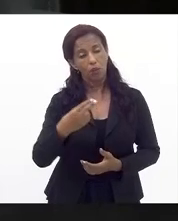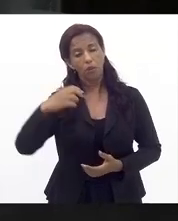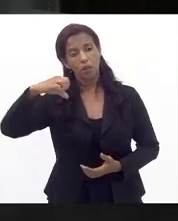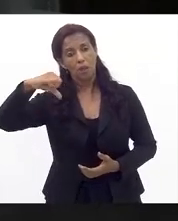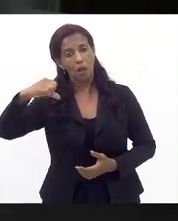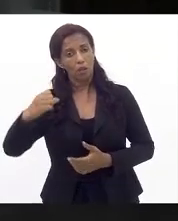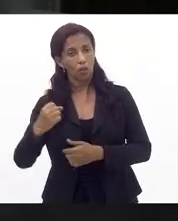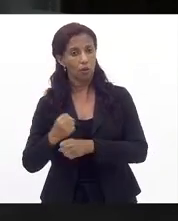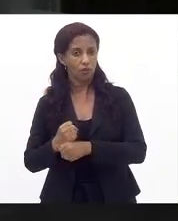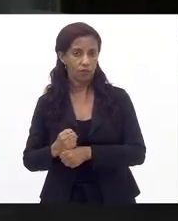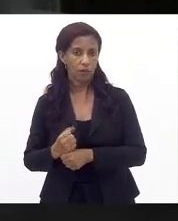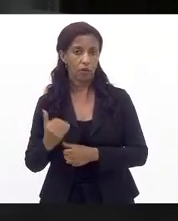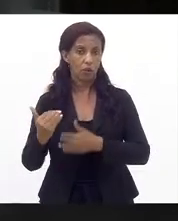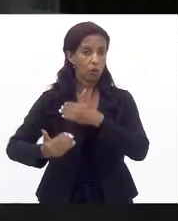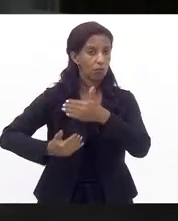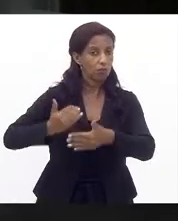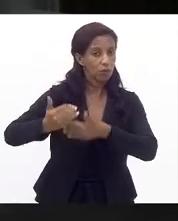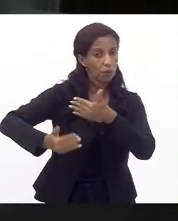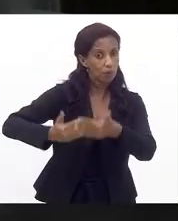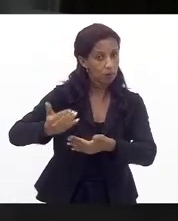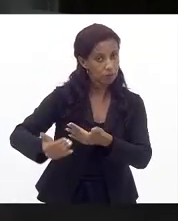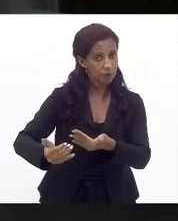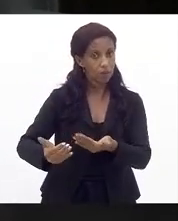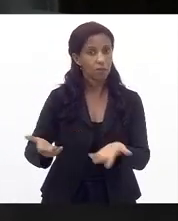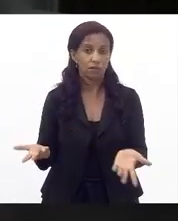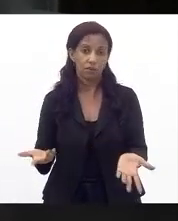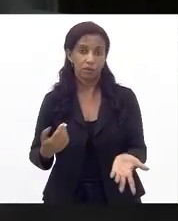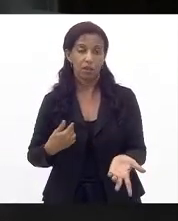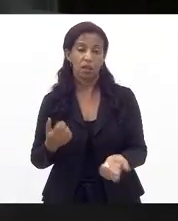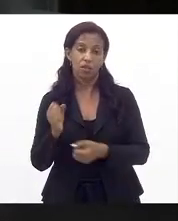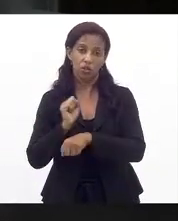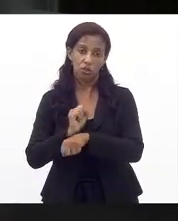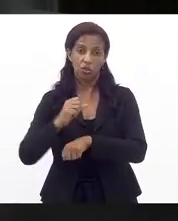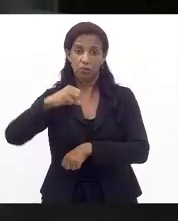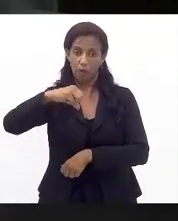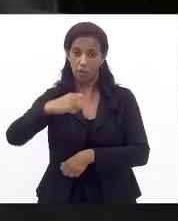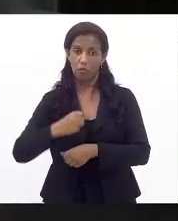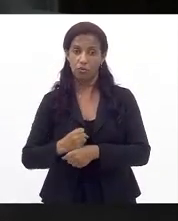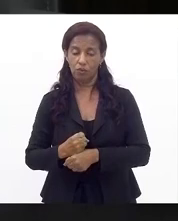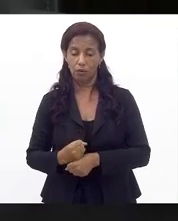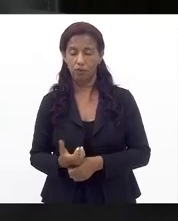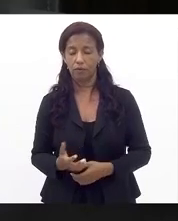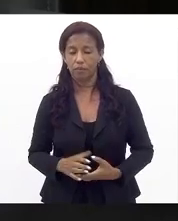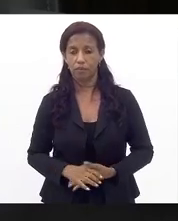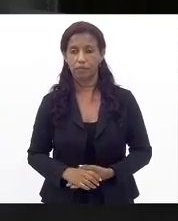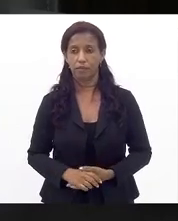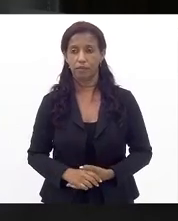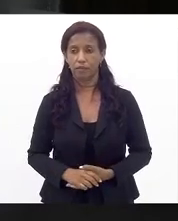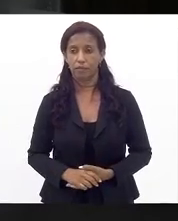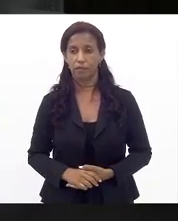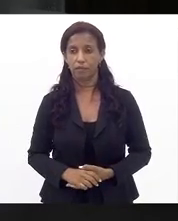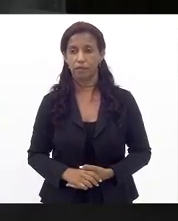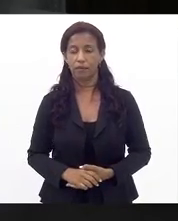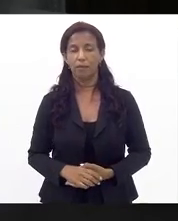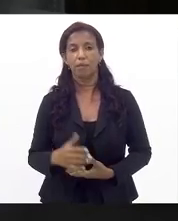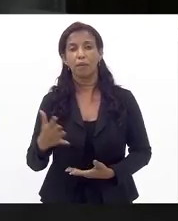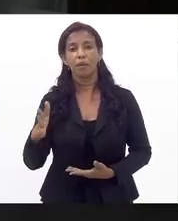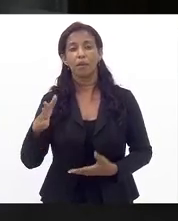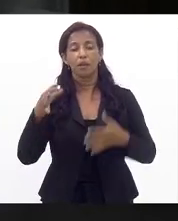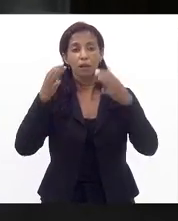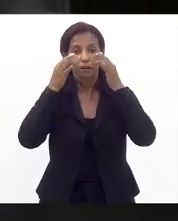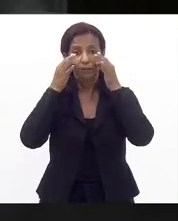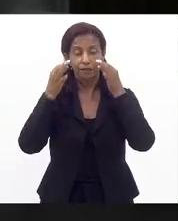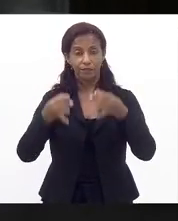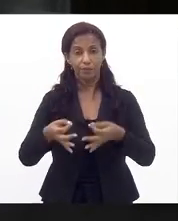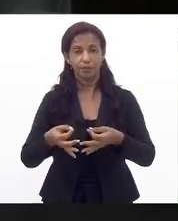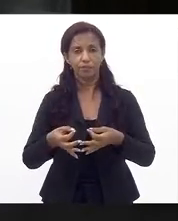mas como Tem um processo político no meio a gente andar com o guarda Alguma esperança mas eu queria chamar